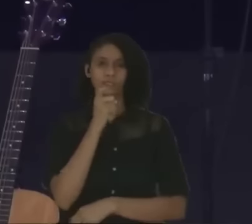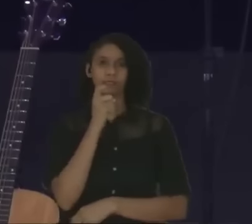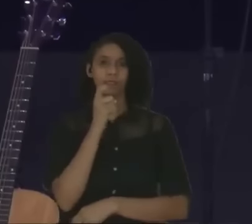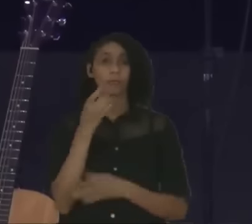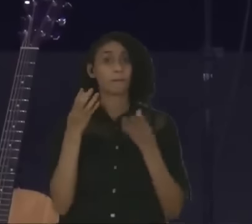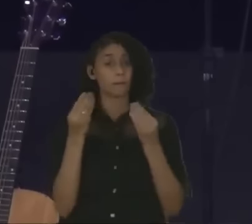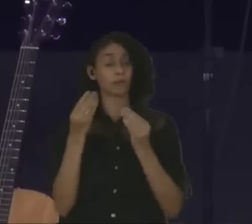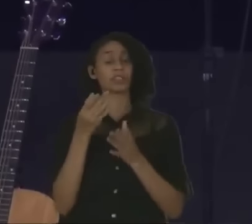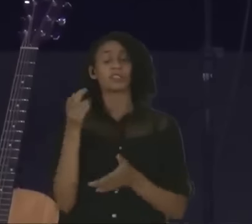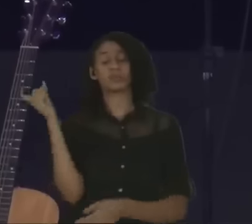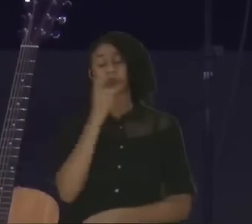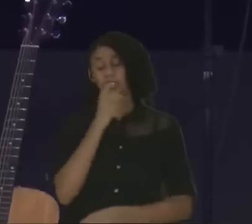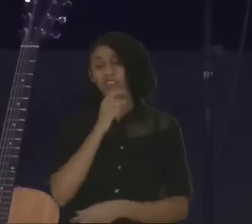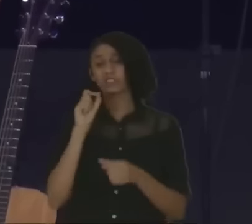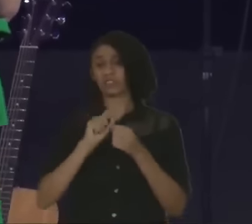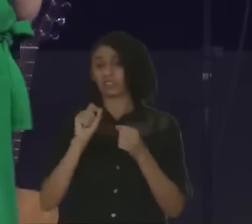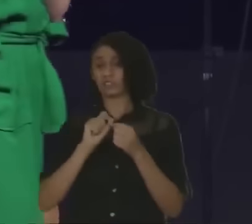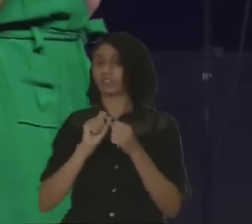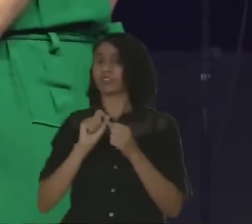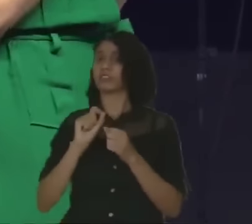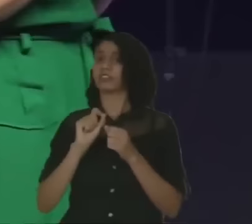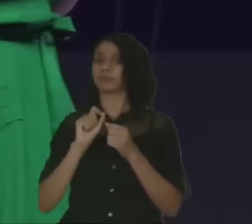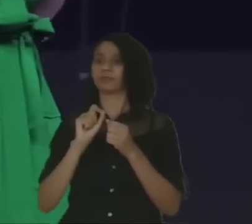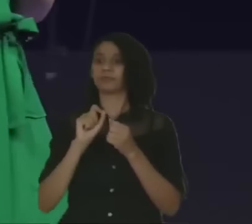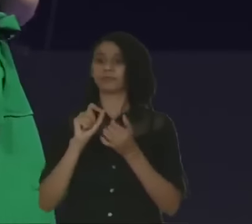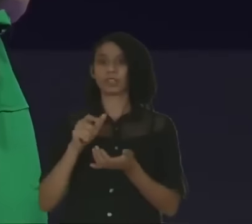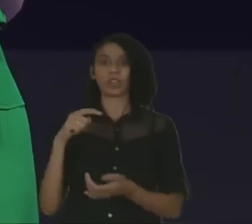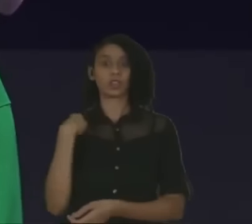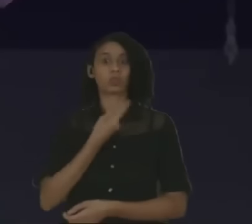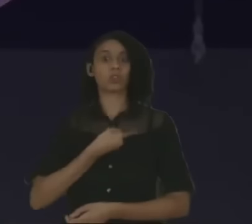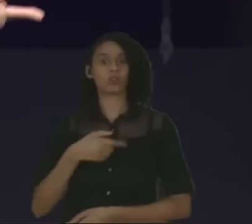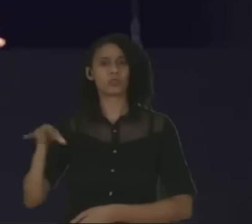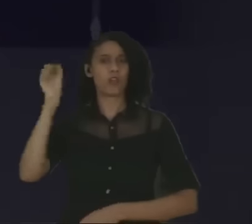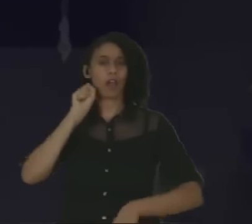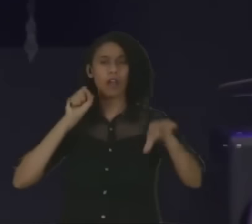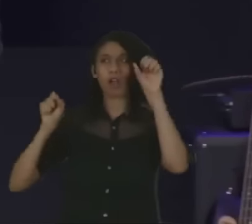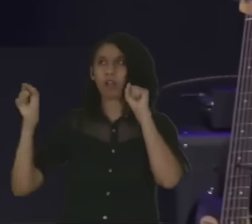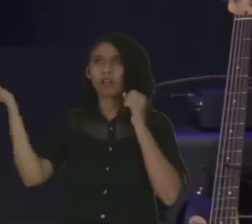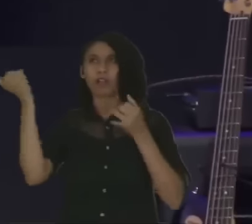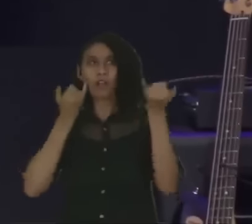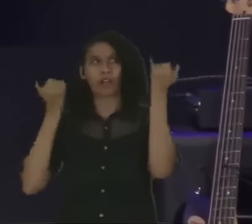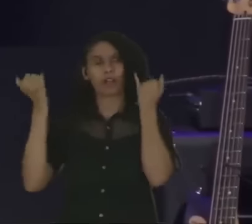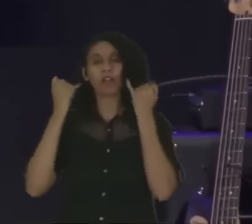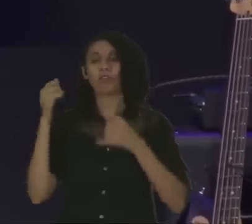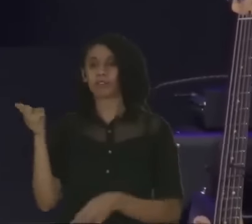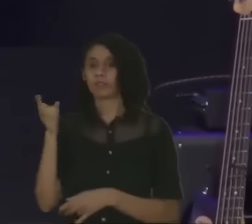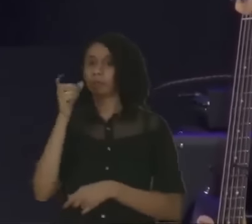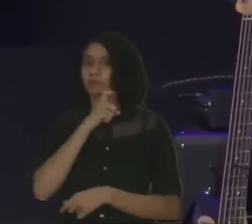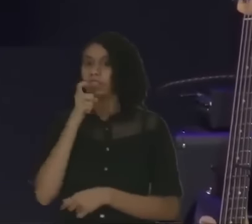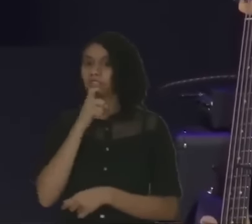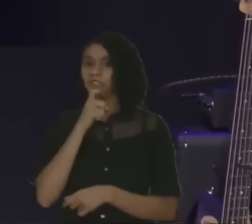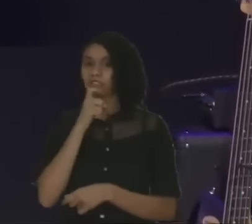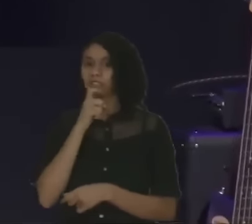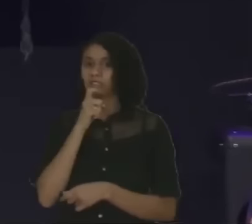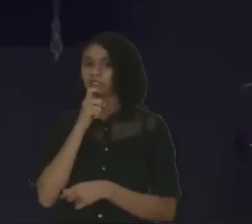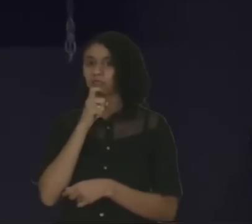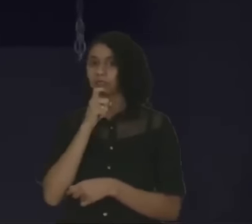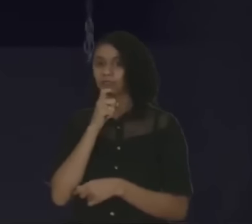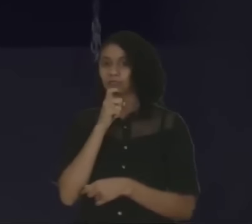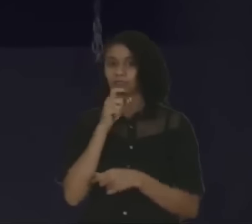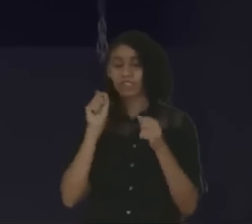muitas mentiras foram contadas para gente nós somos formatados de um padrão religioso que nos